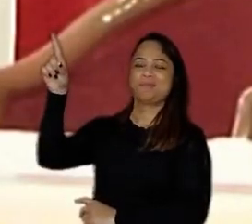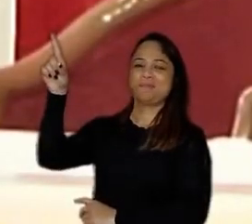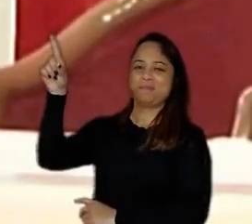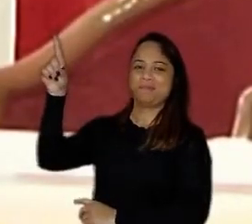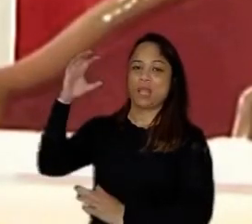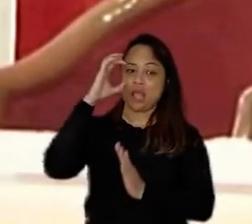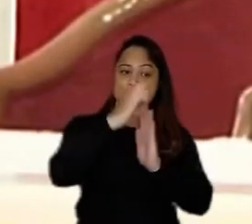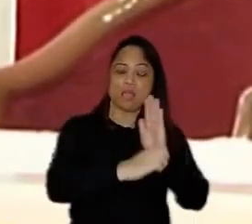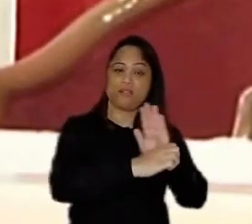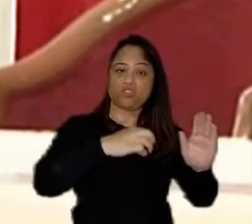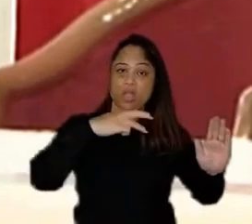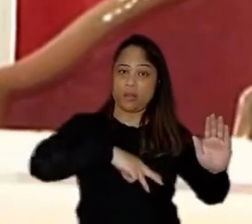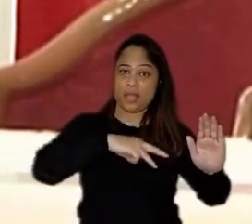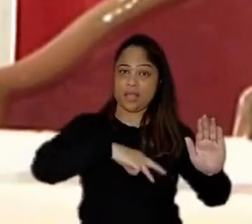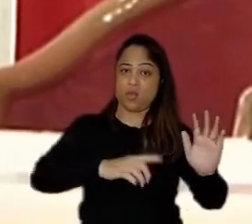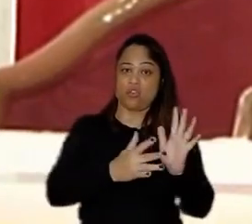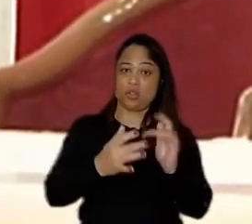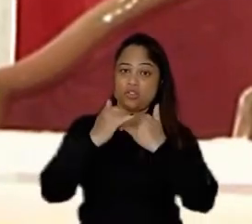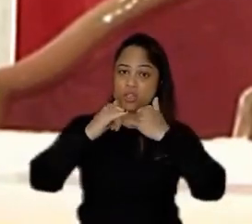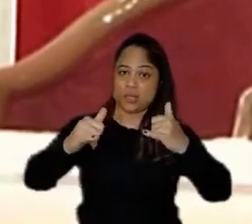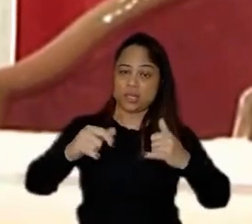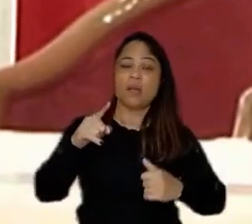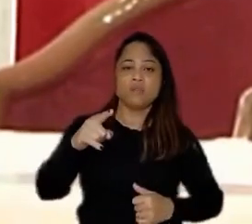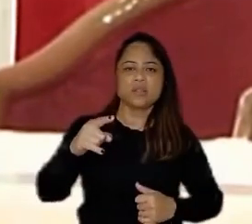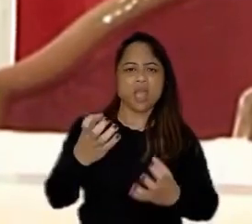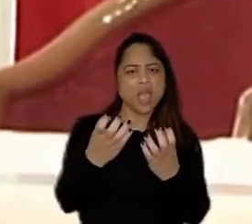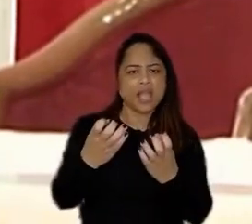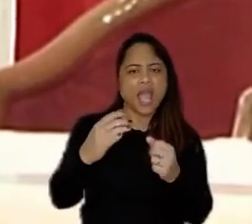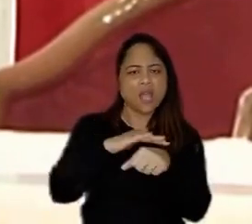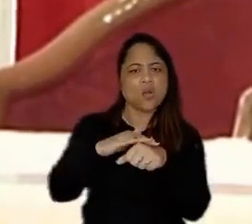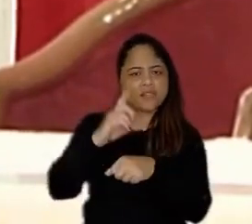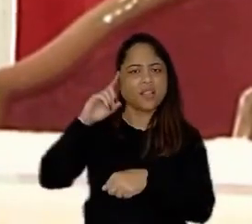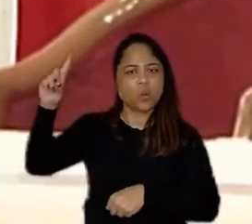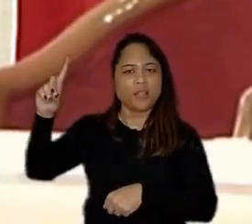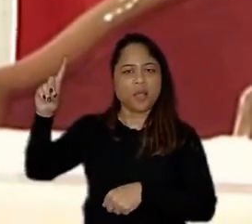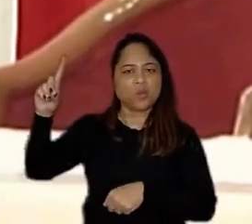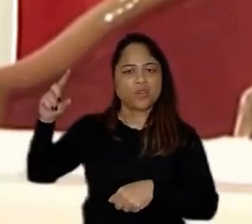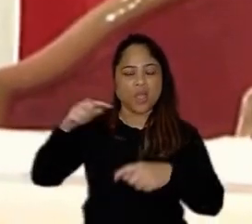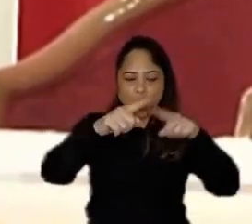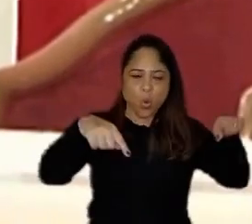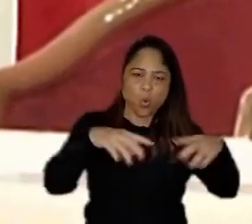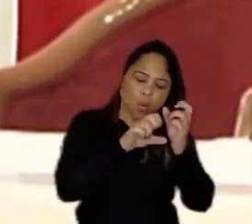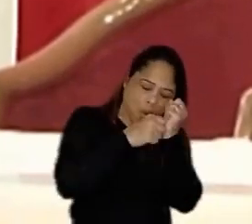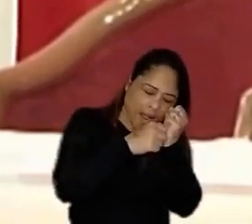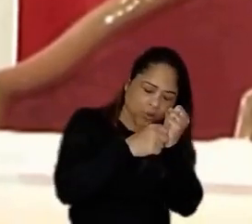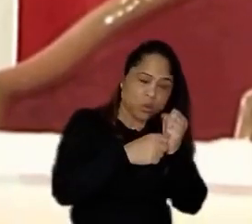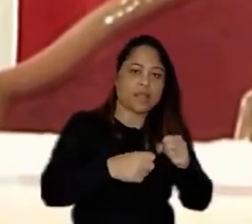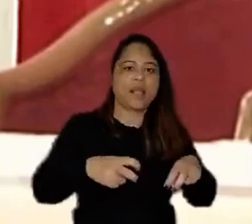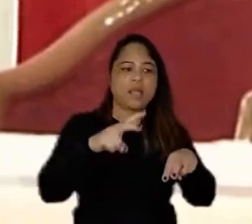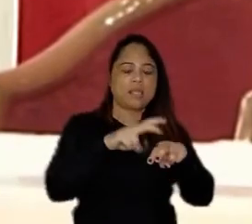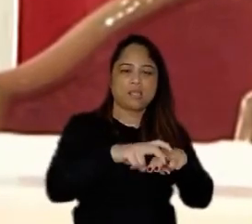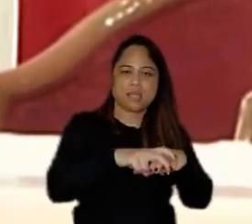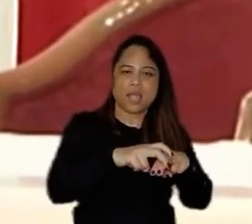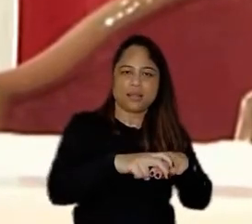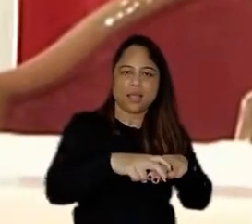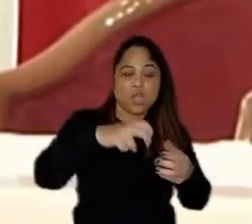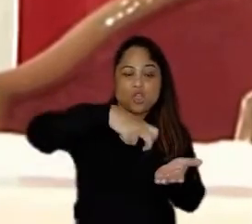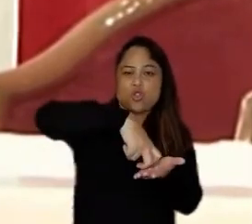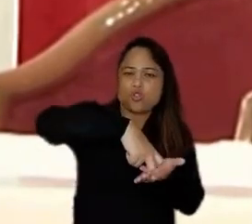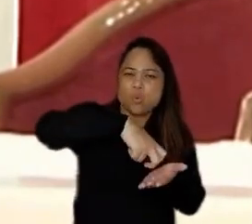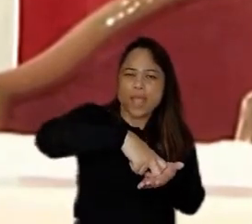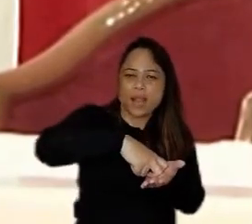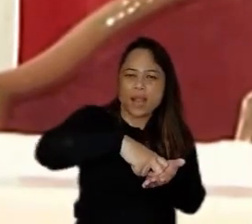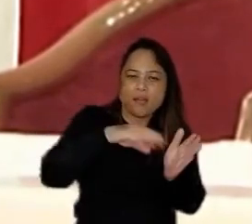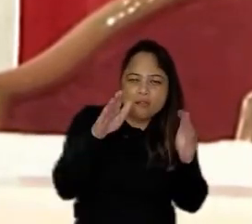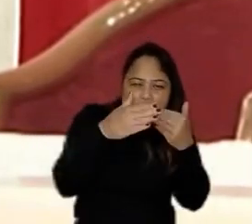Evangelho de São Mateus capítulo 6, Jesus falou: se vocês quiserem falar com o Pai, entra no teu quarto, fecha a porta, acende uma vela, e o Pai lá no pé da sua cama vai falar com